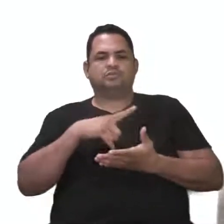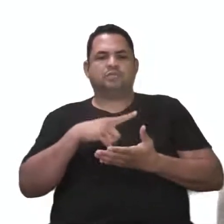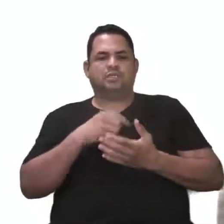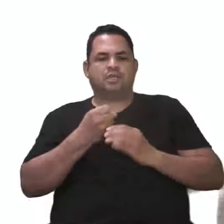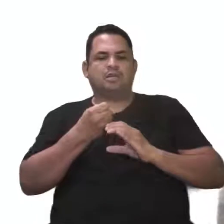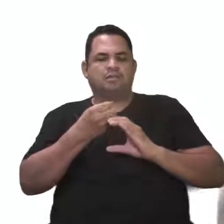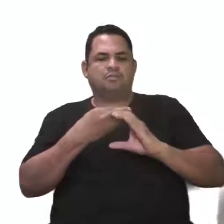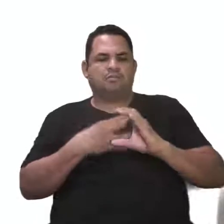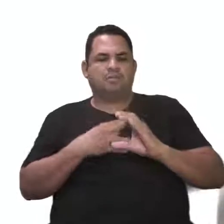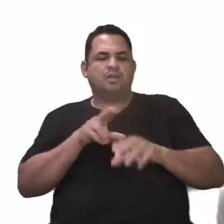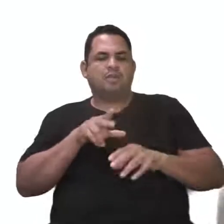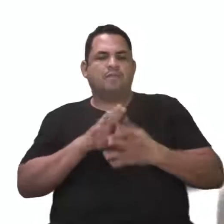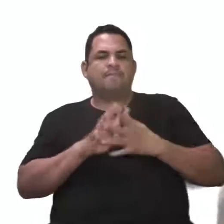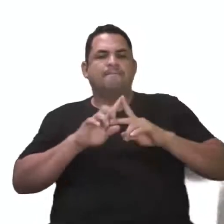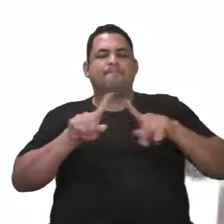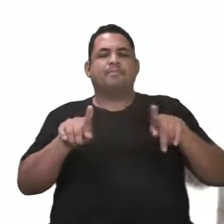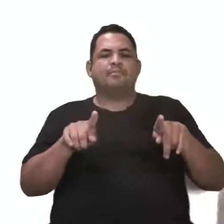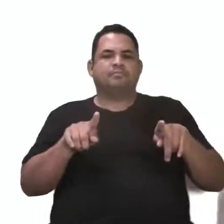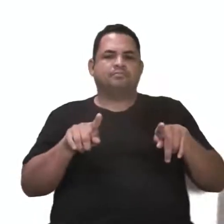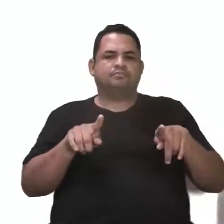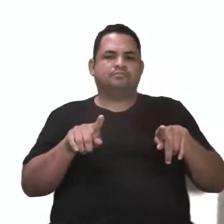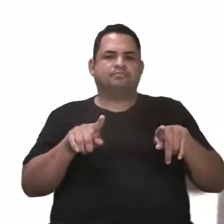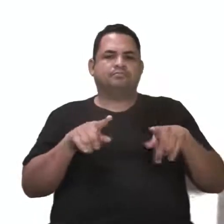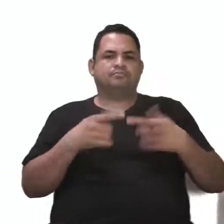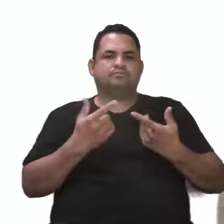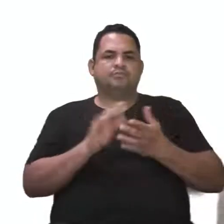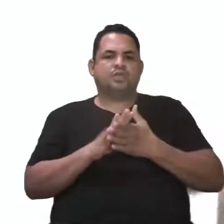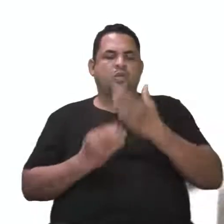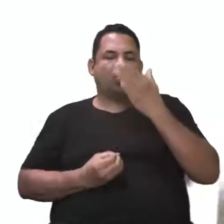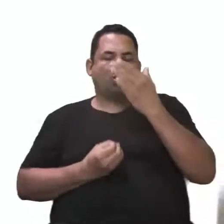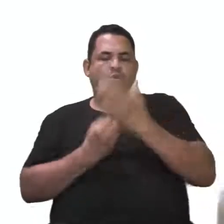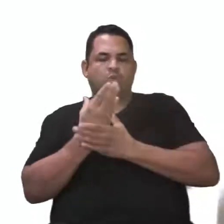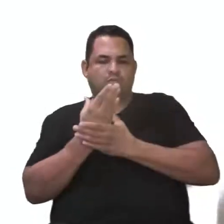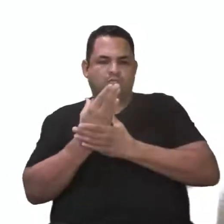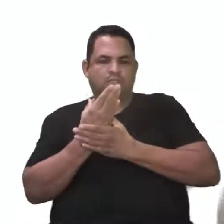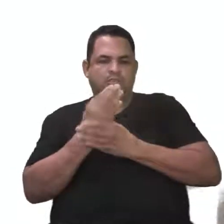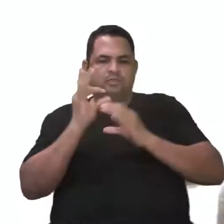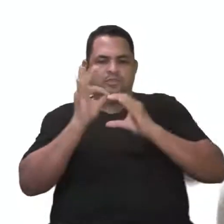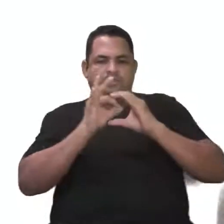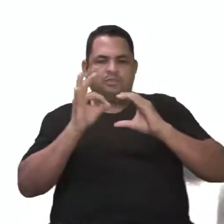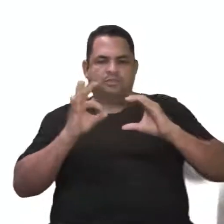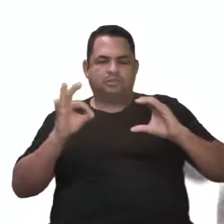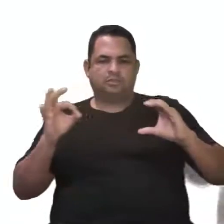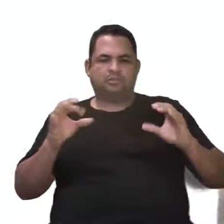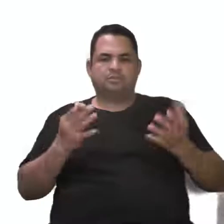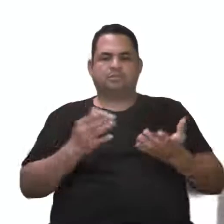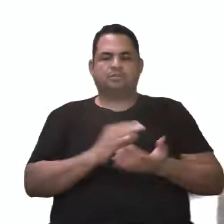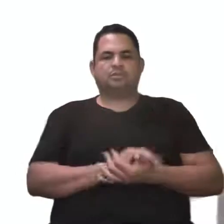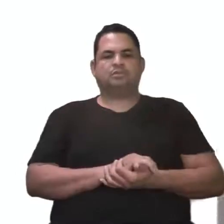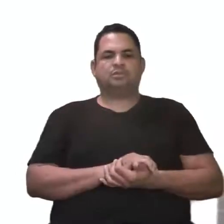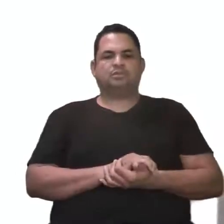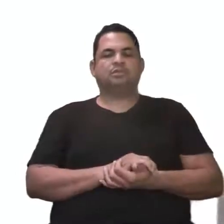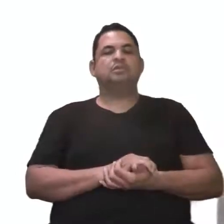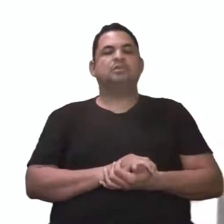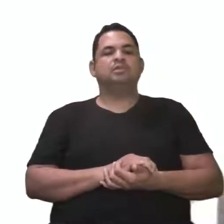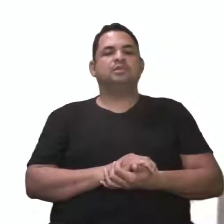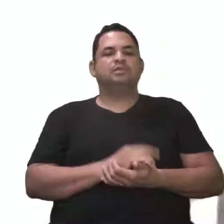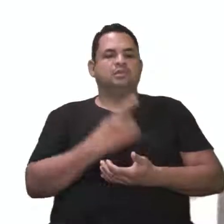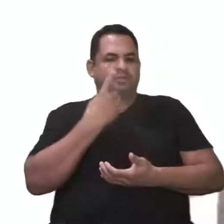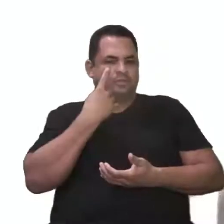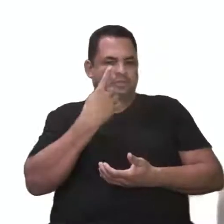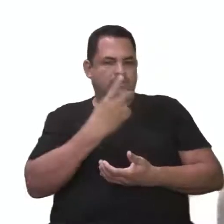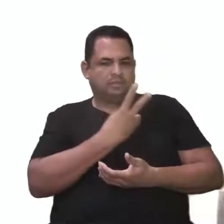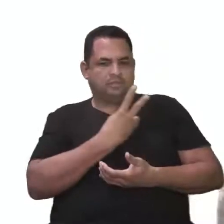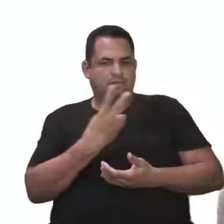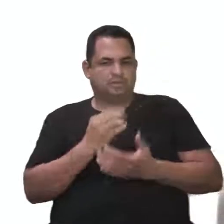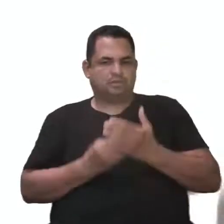função. Porém, eles obrigatoriamente têm que ter a mesma origem embrionária. Tá certo? Verifica-se que ambas têm